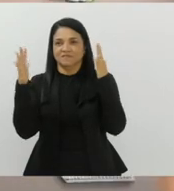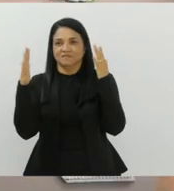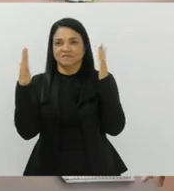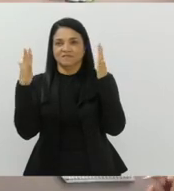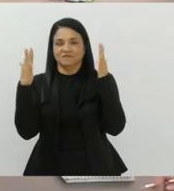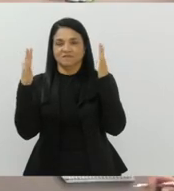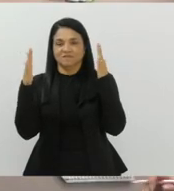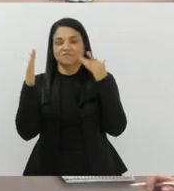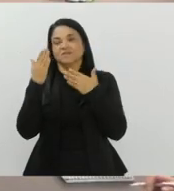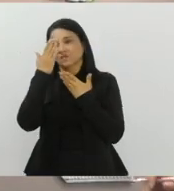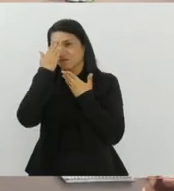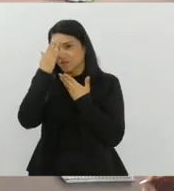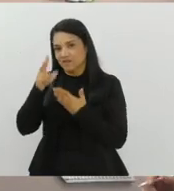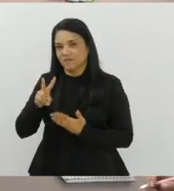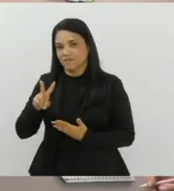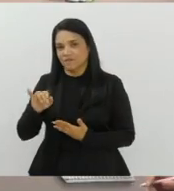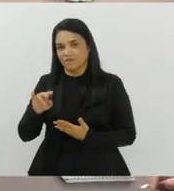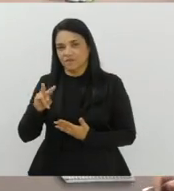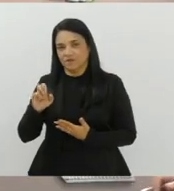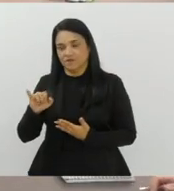Muito obrigado, senhora Viviane.